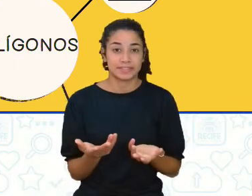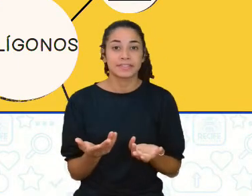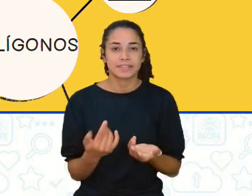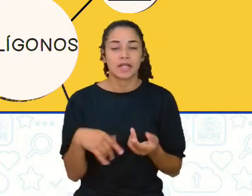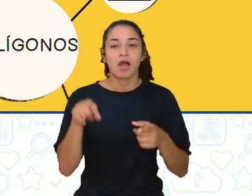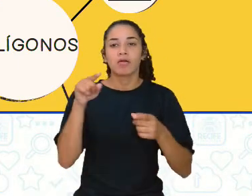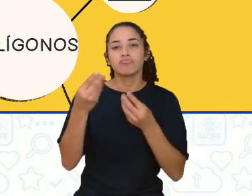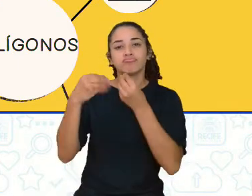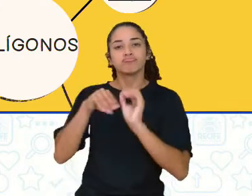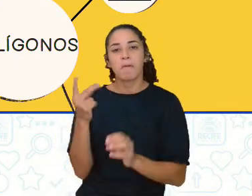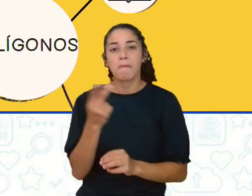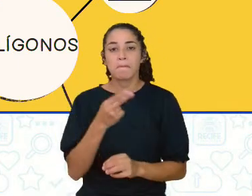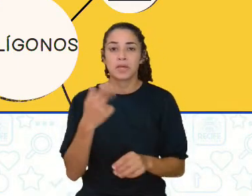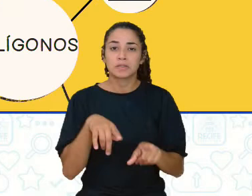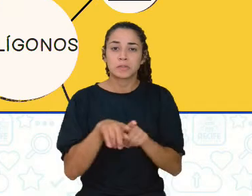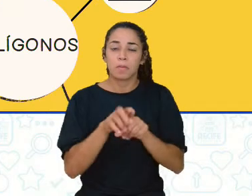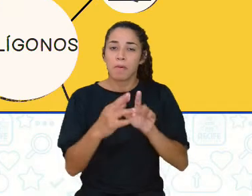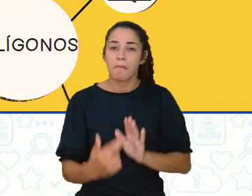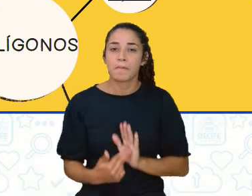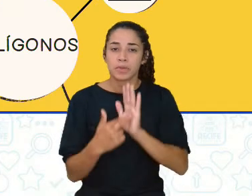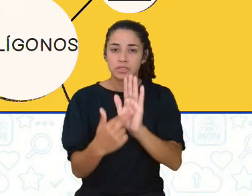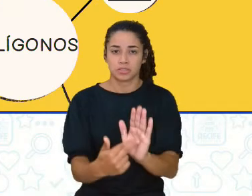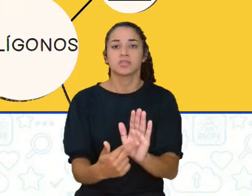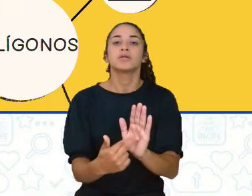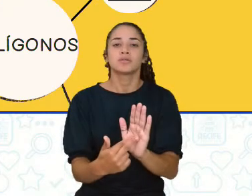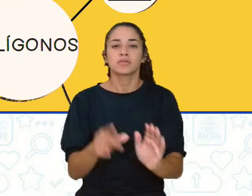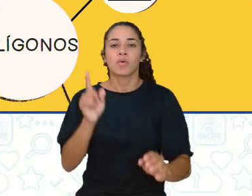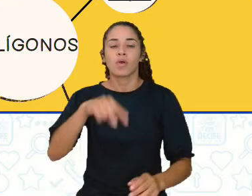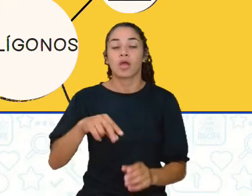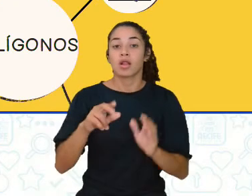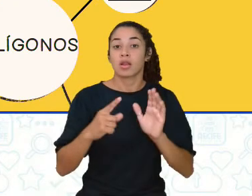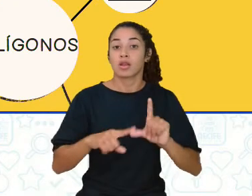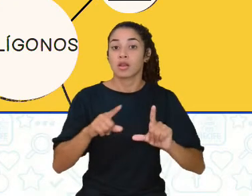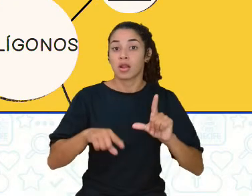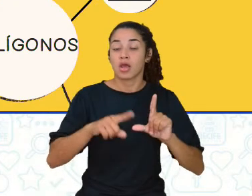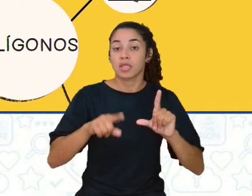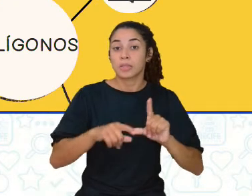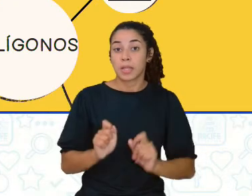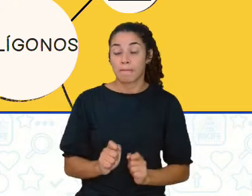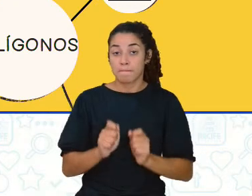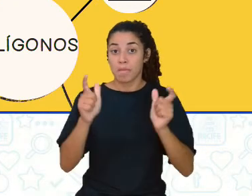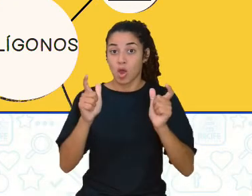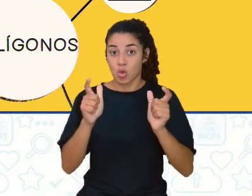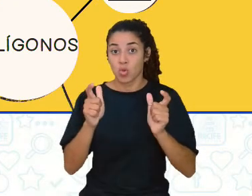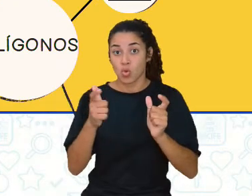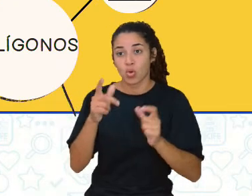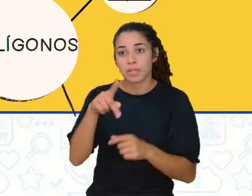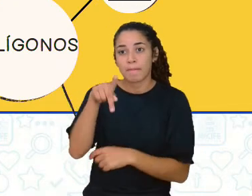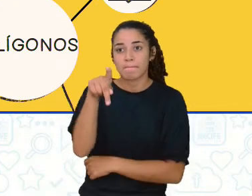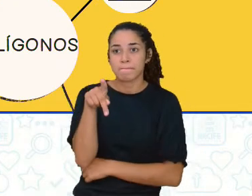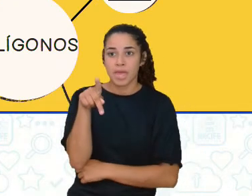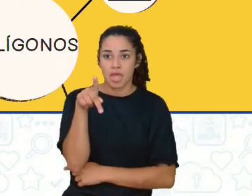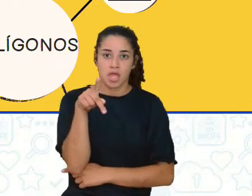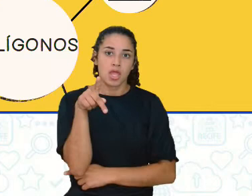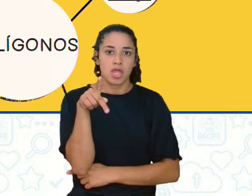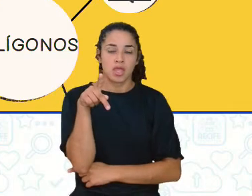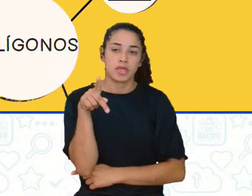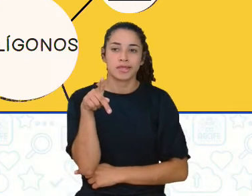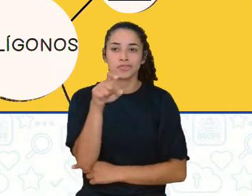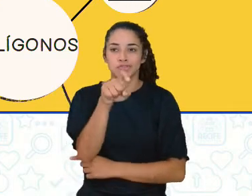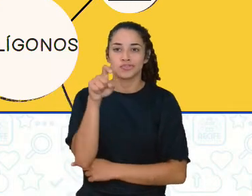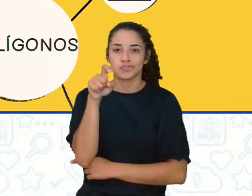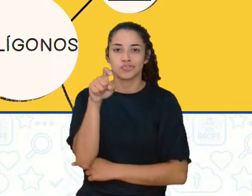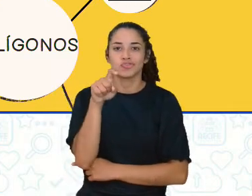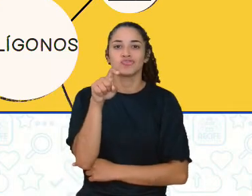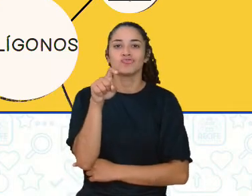o par e coloquei a representação, né? Que é uma letra maiúscula que eu coloquei de P, de ponto ou de par, X